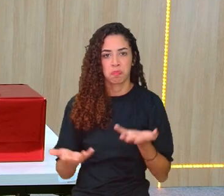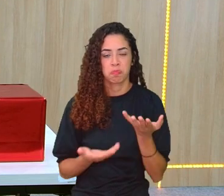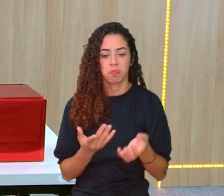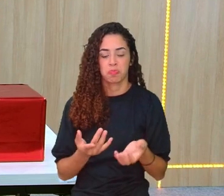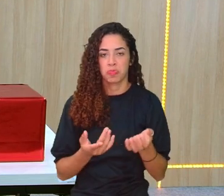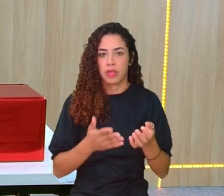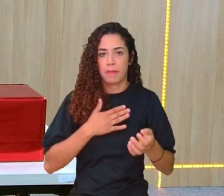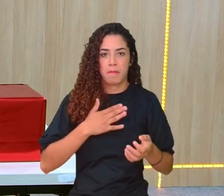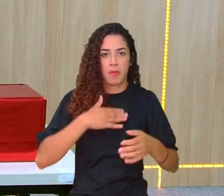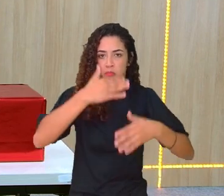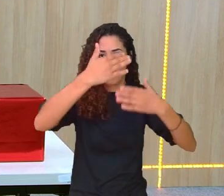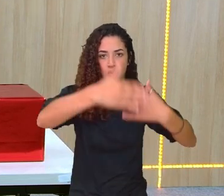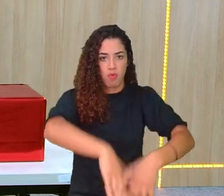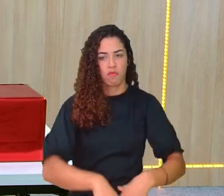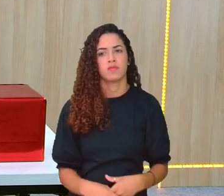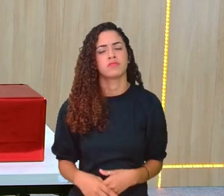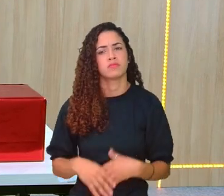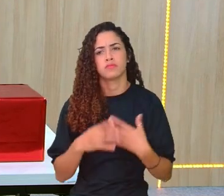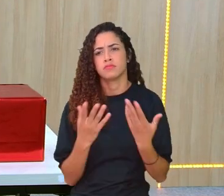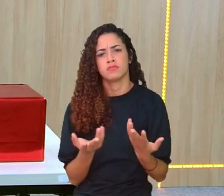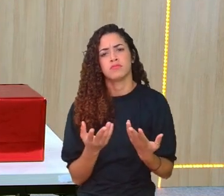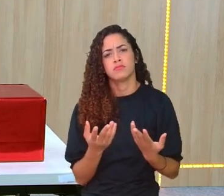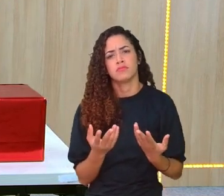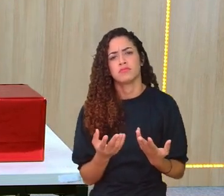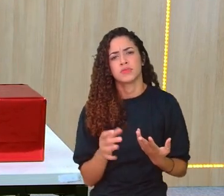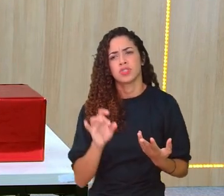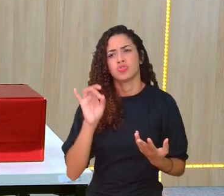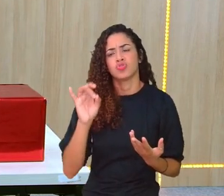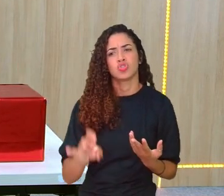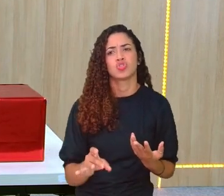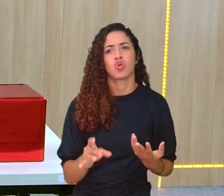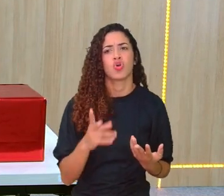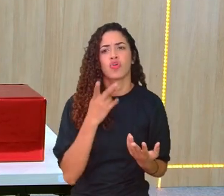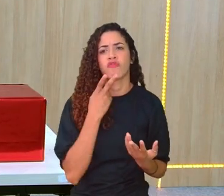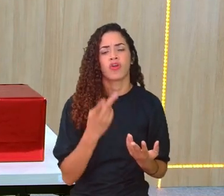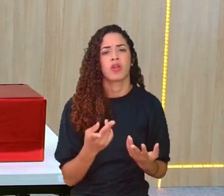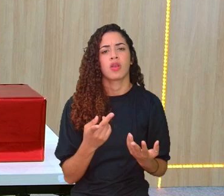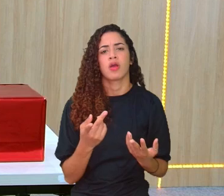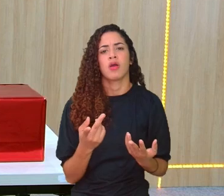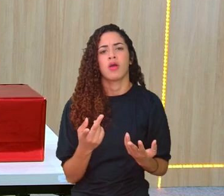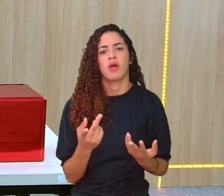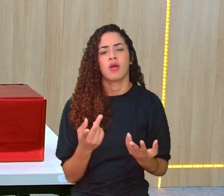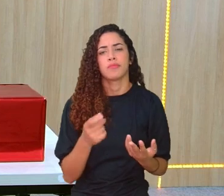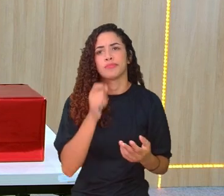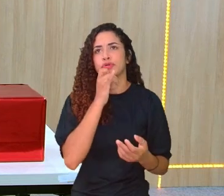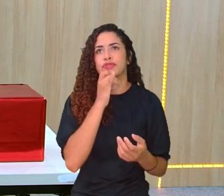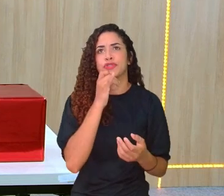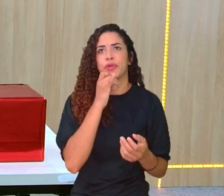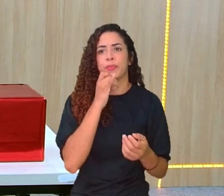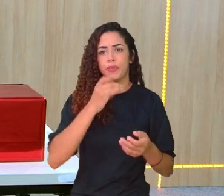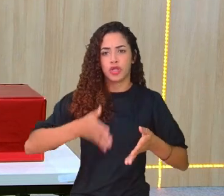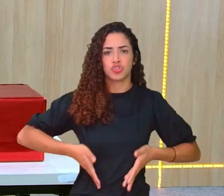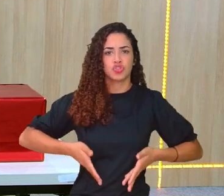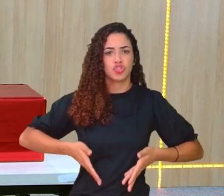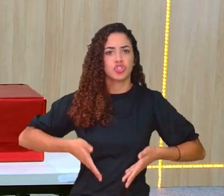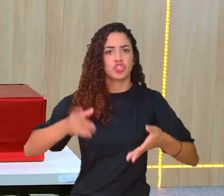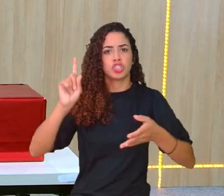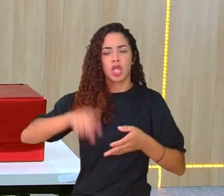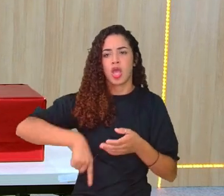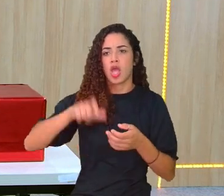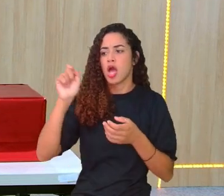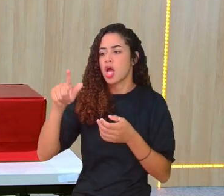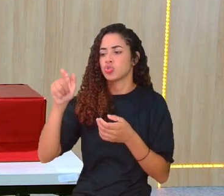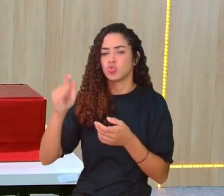na minha prova. Ué, diz que a calça jeans vai ser azul, aí bota uma bolinha azul. Ou outra